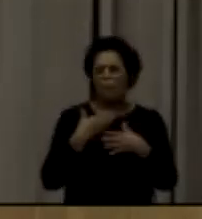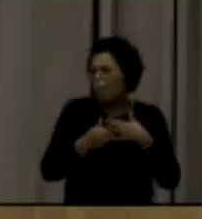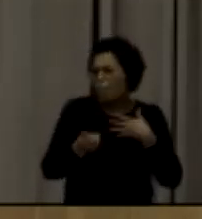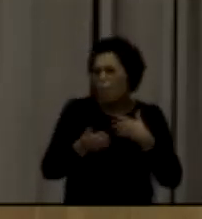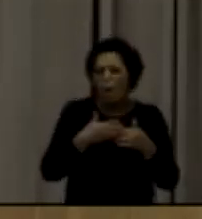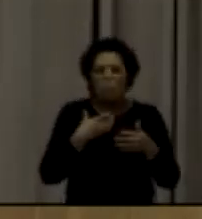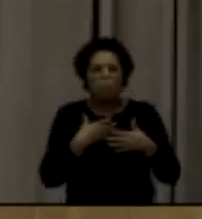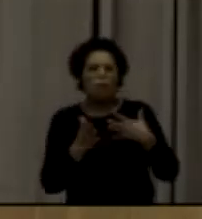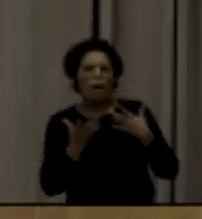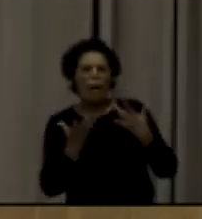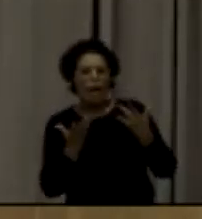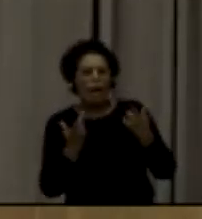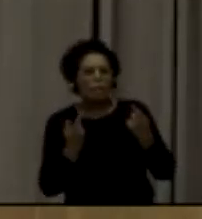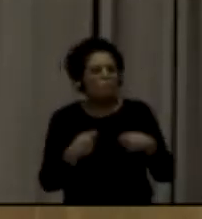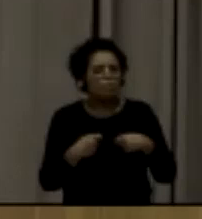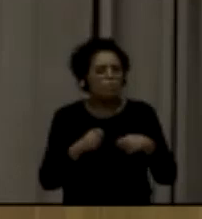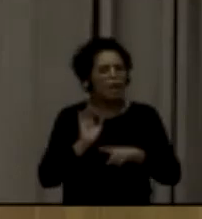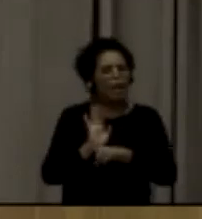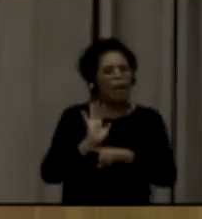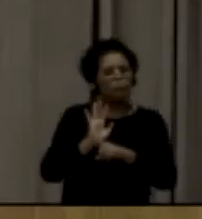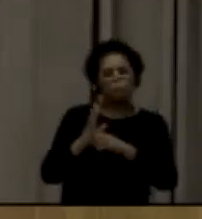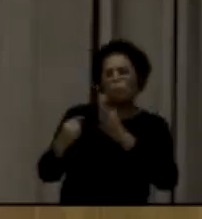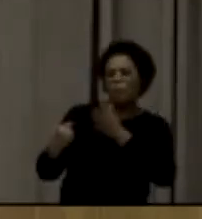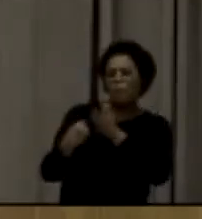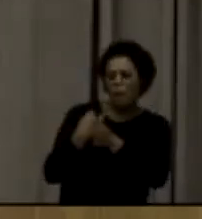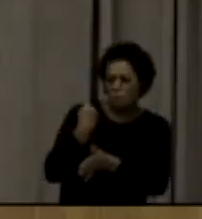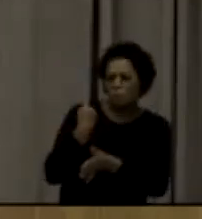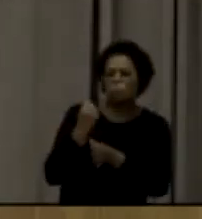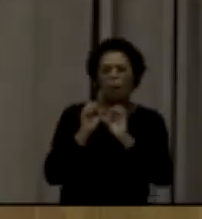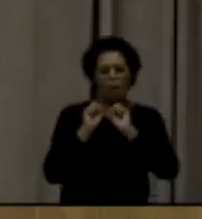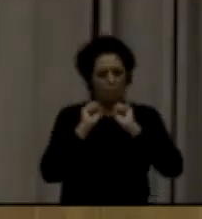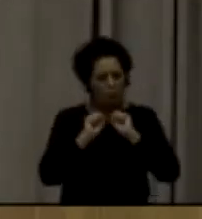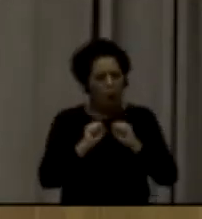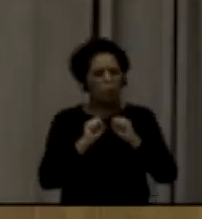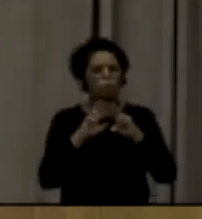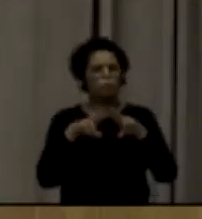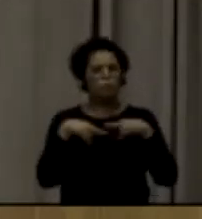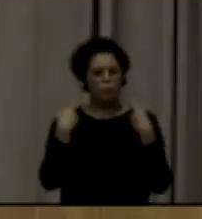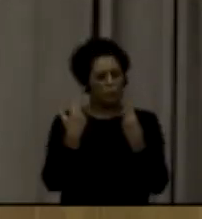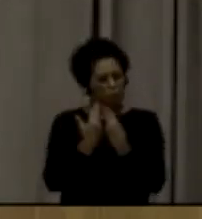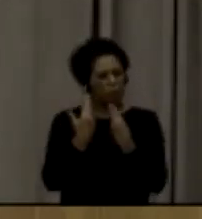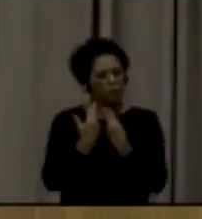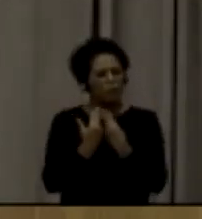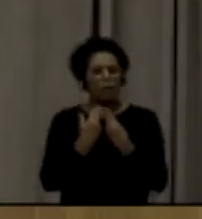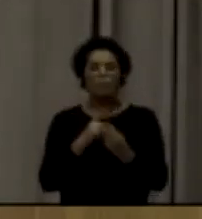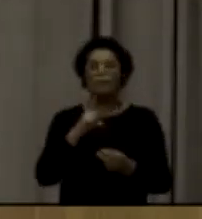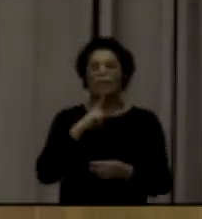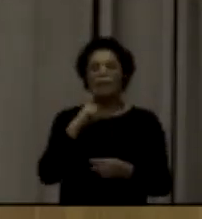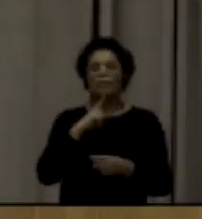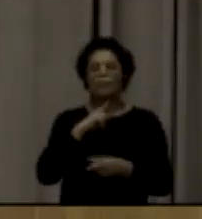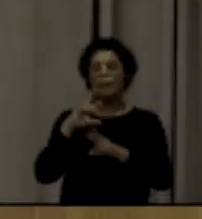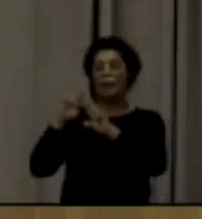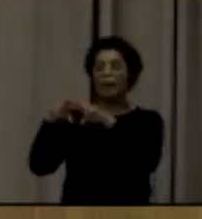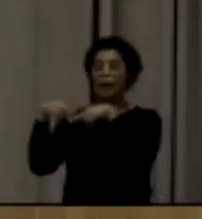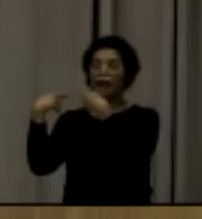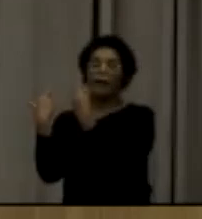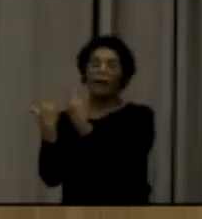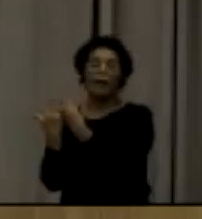de necessidade de pergunta, se precisarem, sobre essa reunião. Mas nós também teremos a